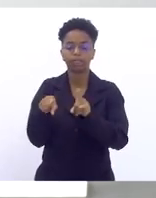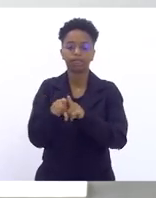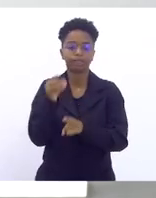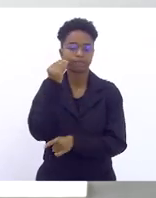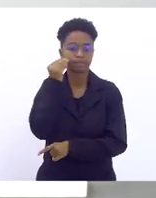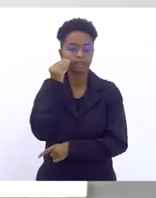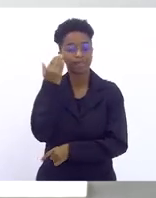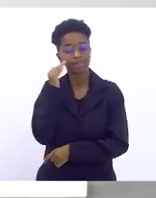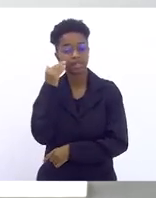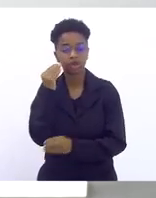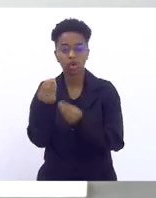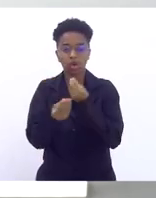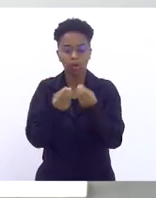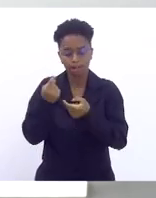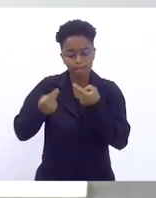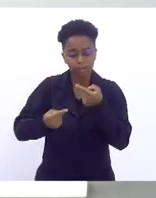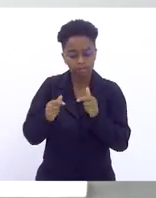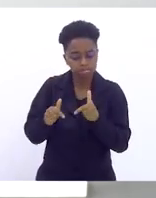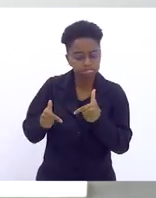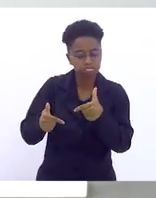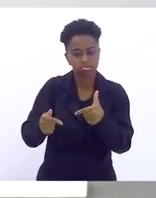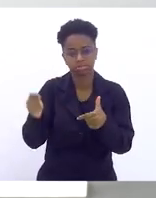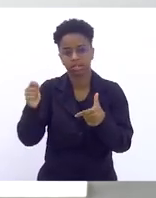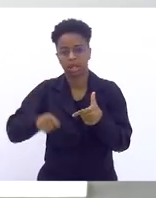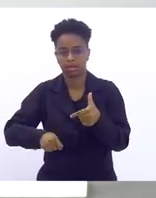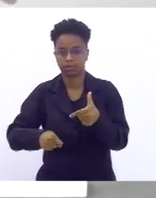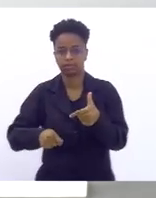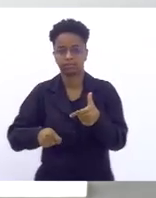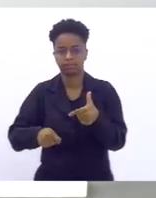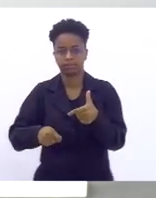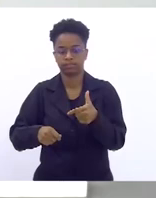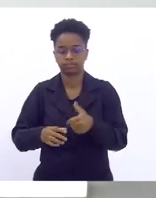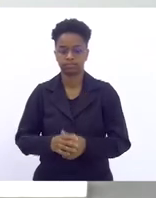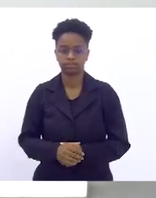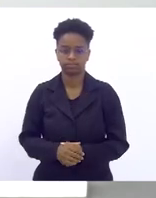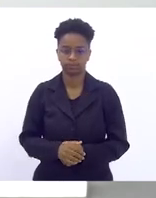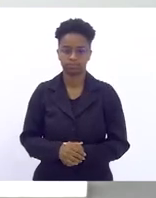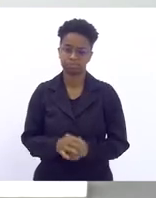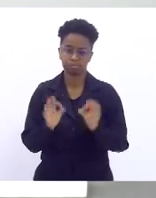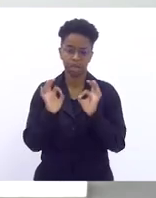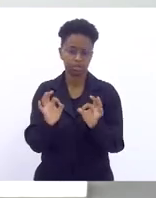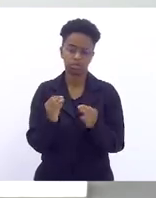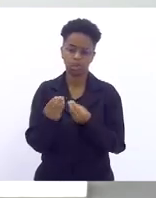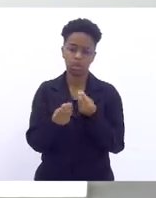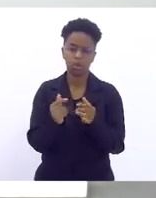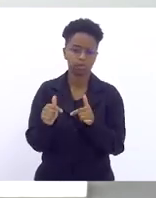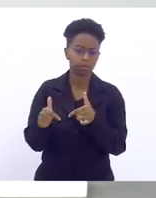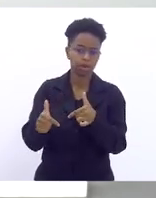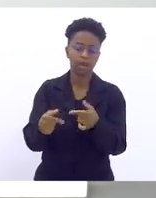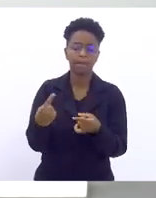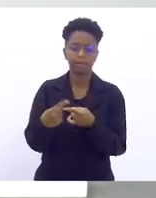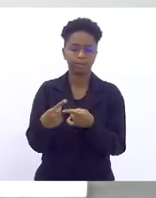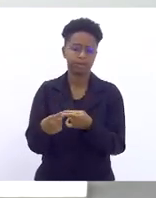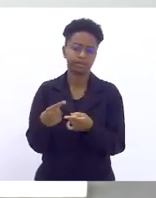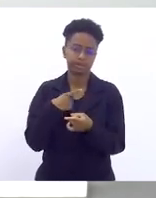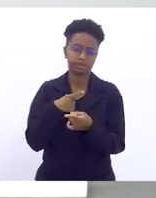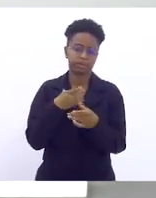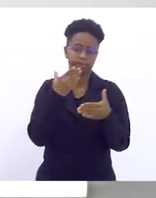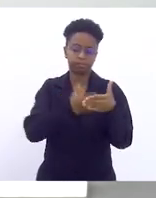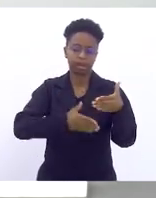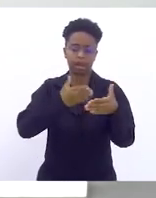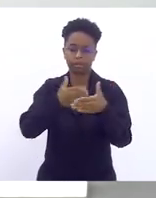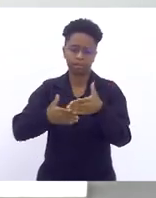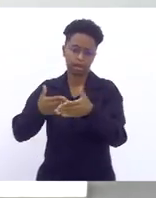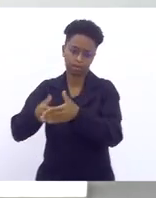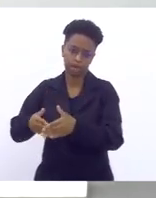que formas politicamente a gente pode atuar concretamente né gargalos Claros que dependam da